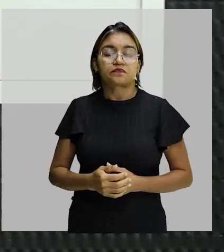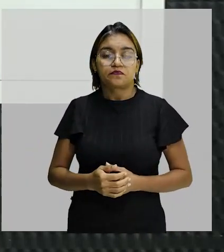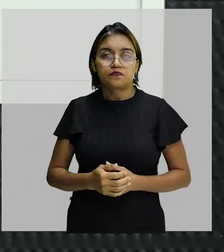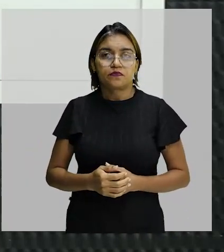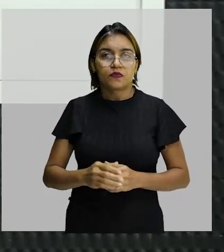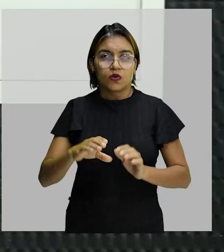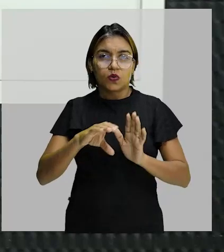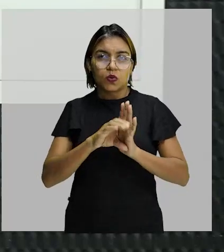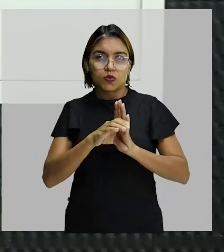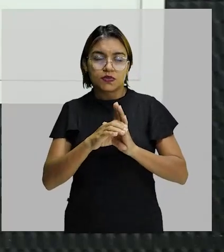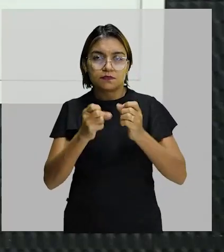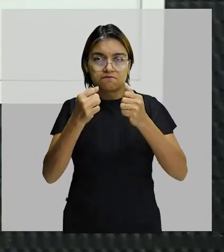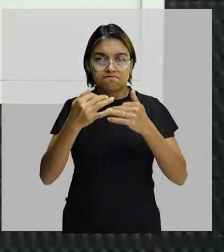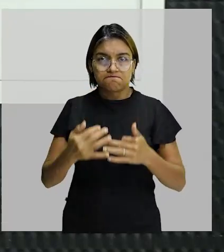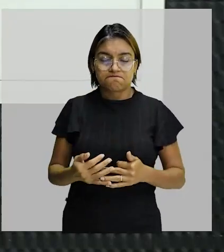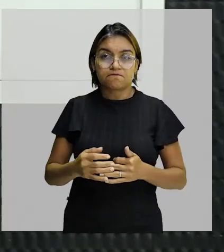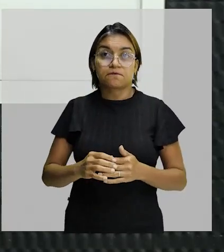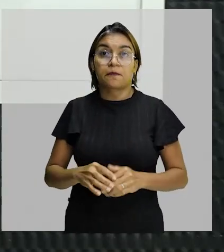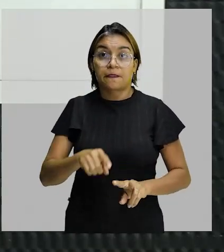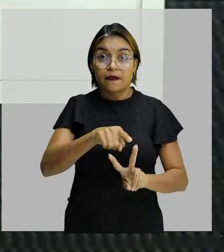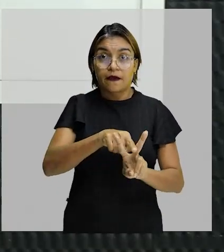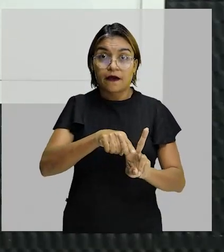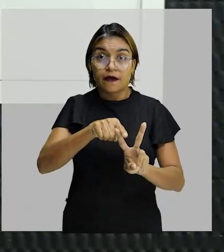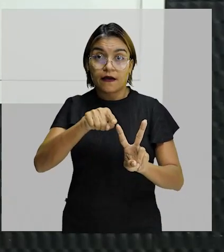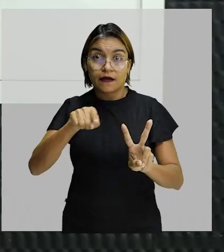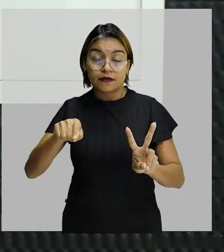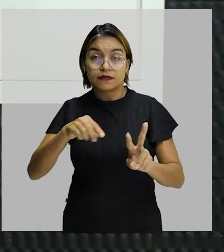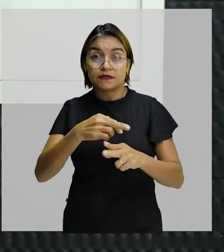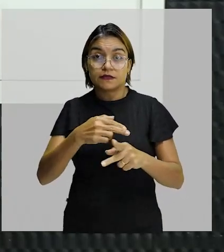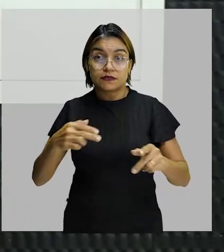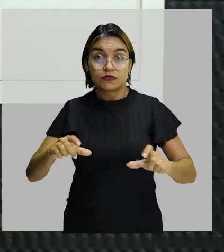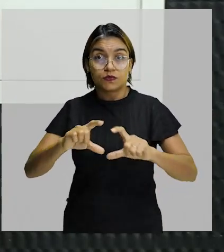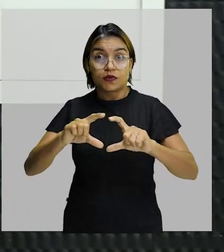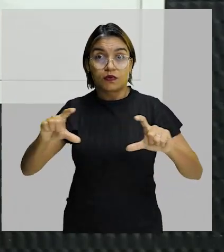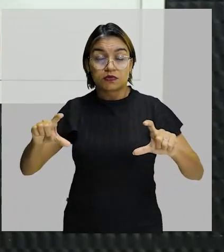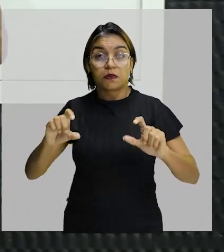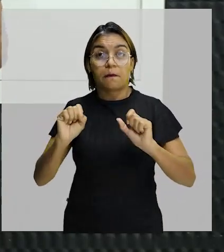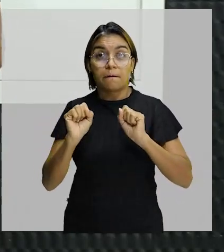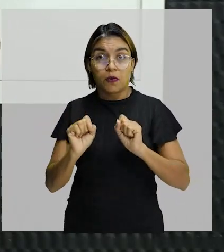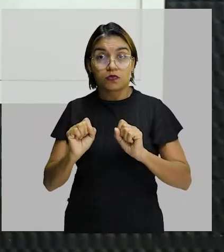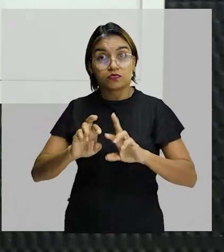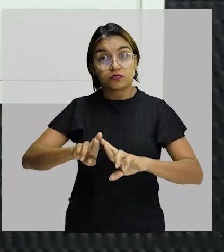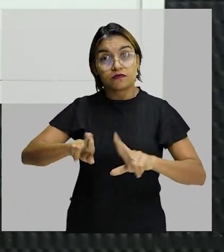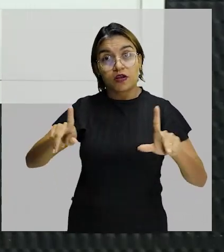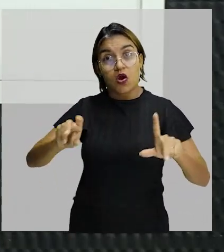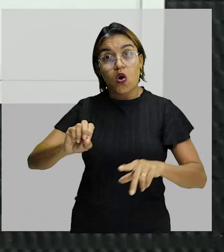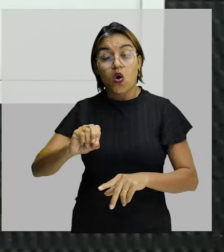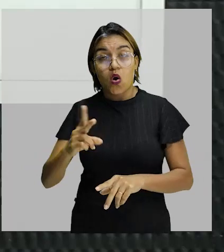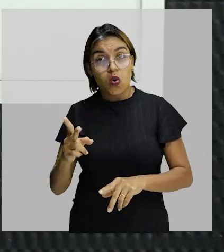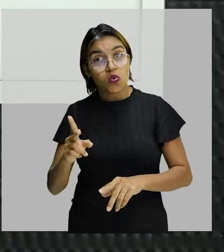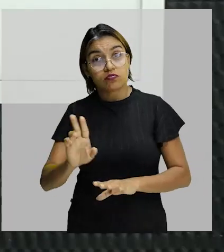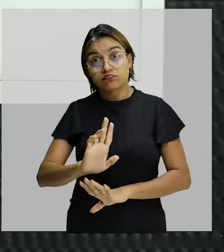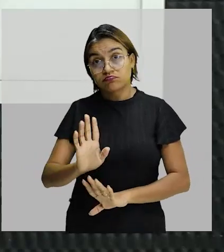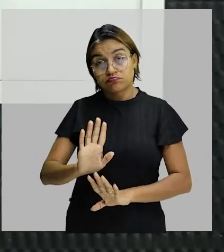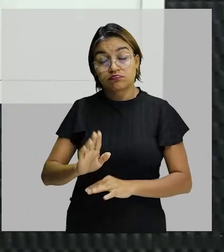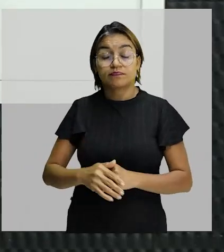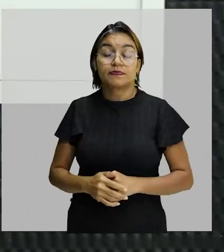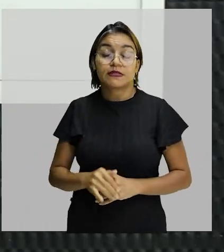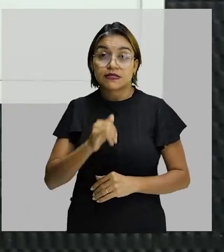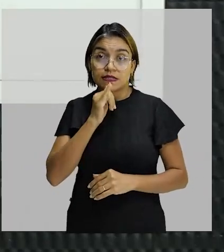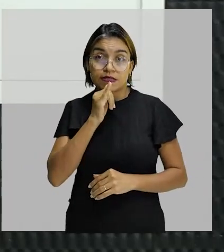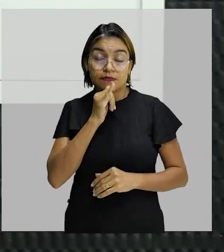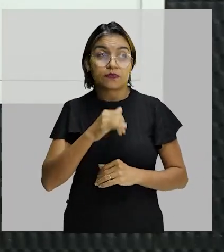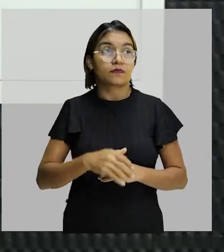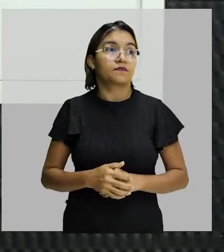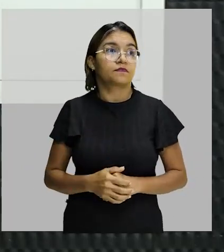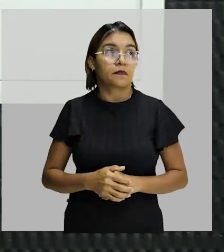raízes de uma equação podem ser todas distintas ou não. Você pode ter uma equação de todas as raízes são distintas,